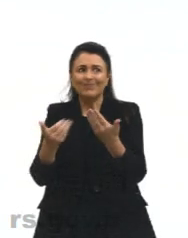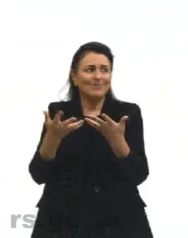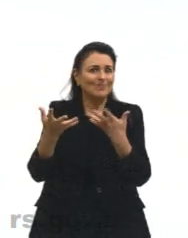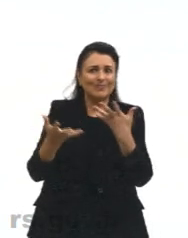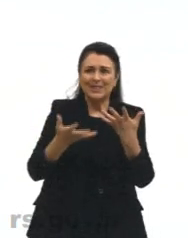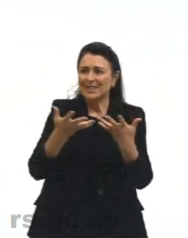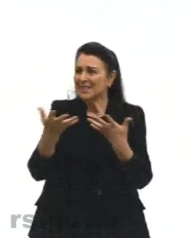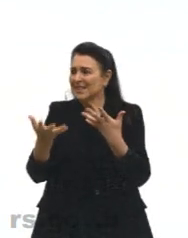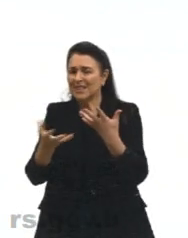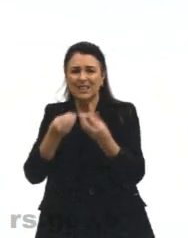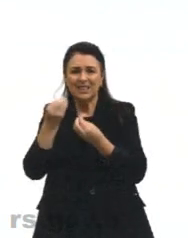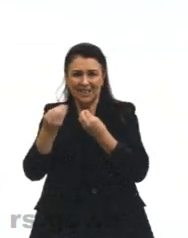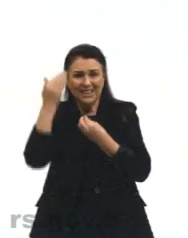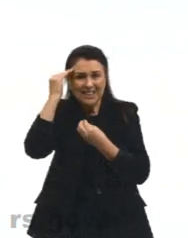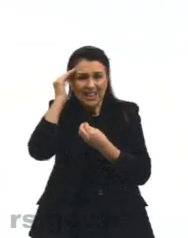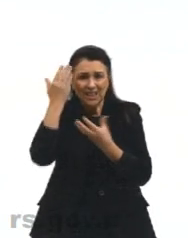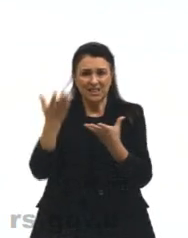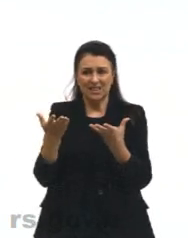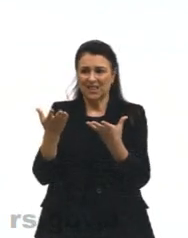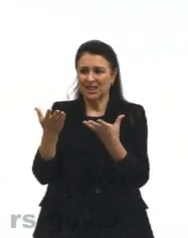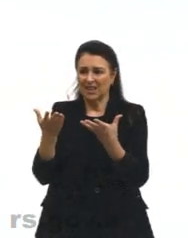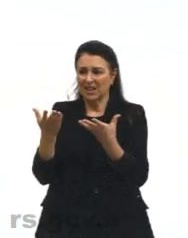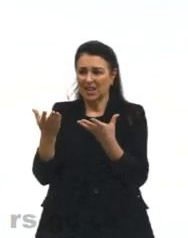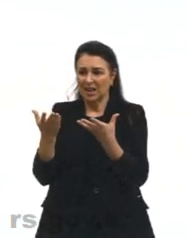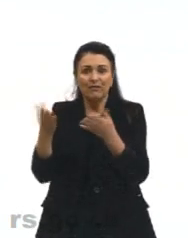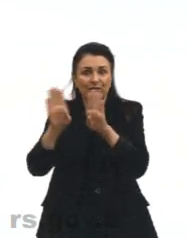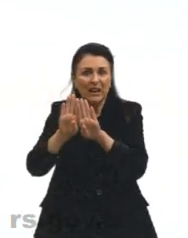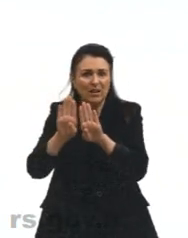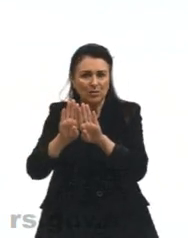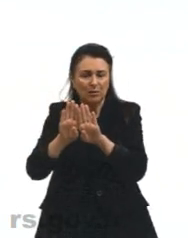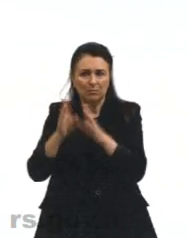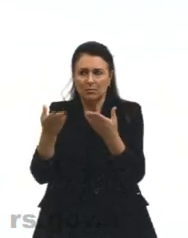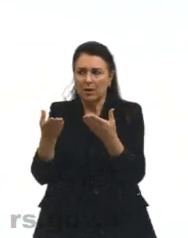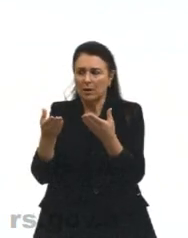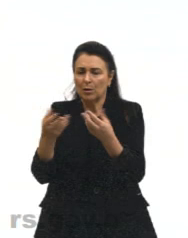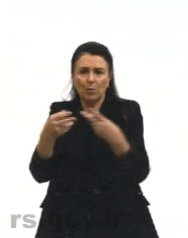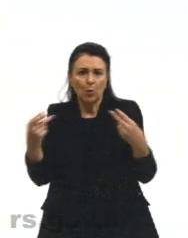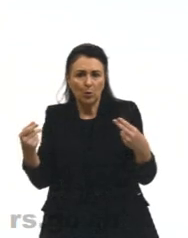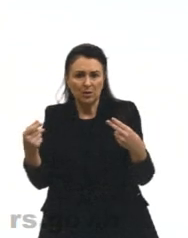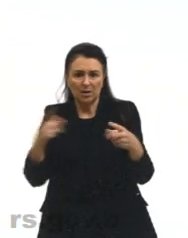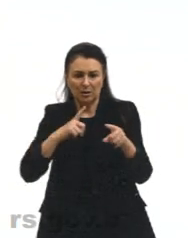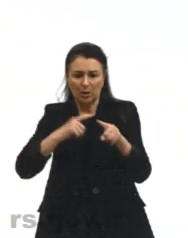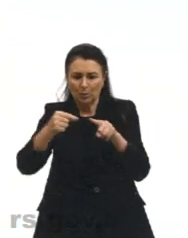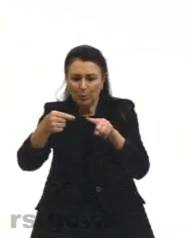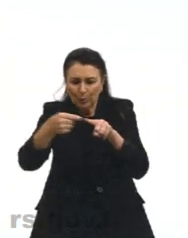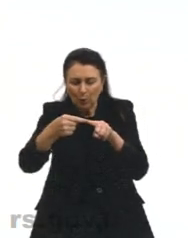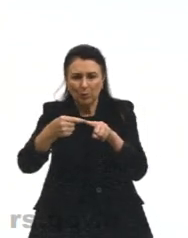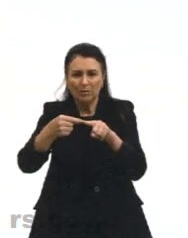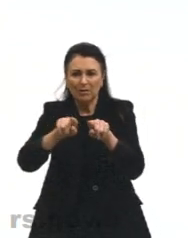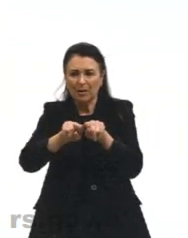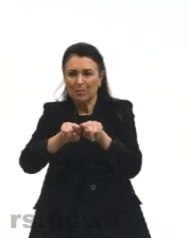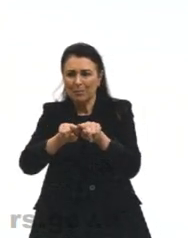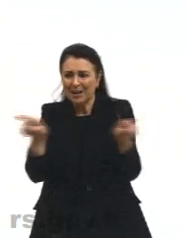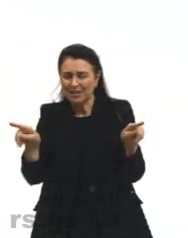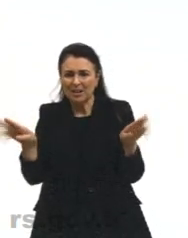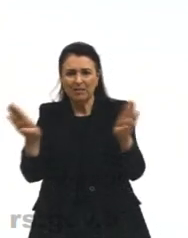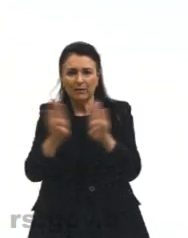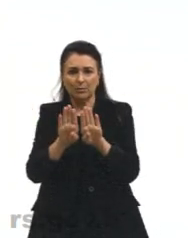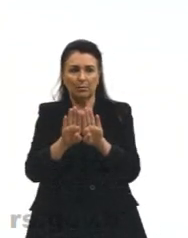o negócio entende fica fechado é isso uma coisa pontuda que fecha entendi